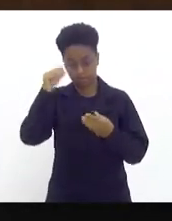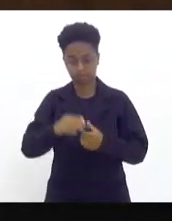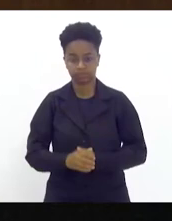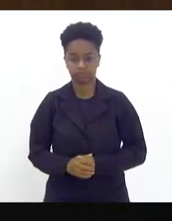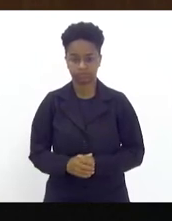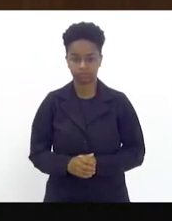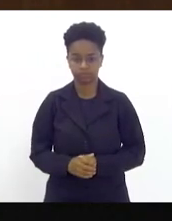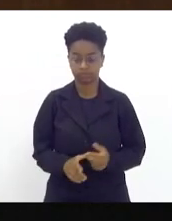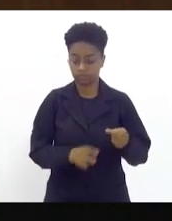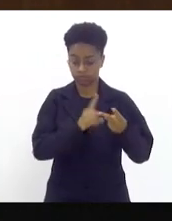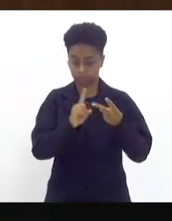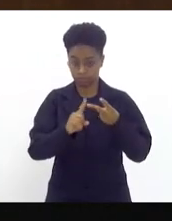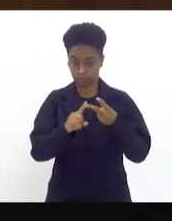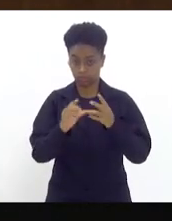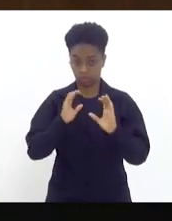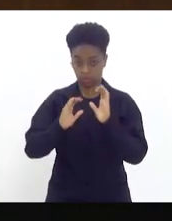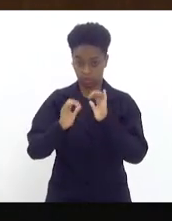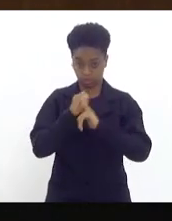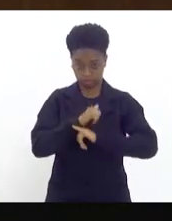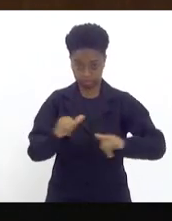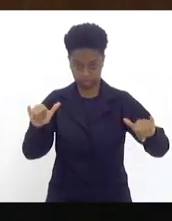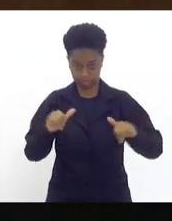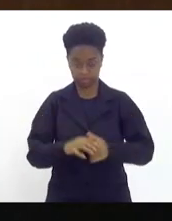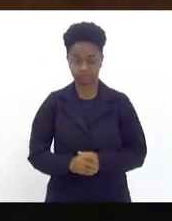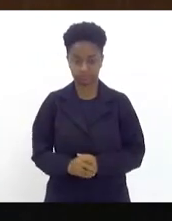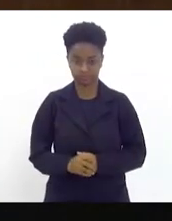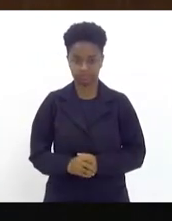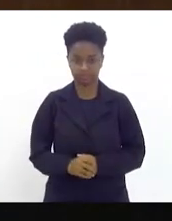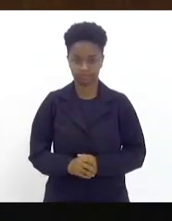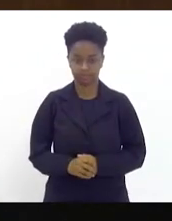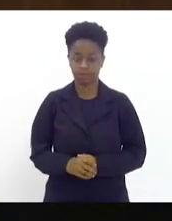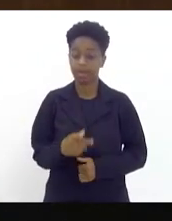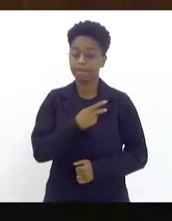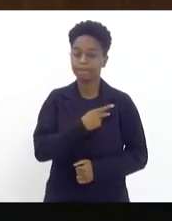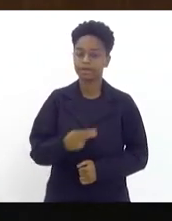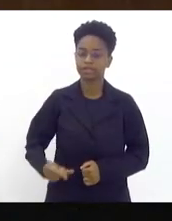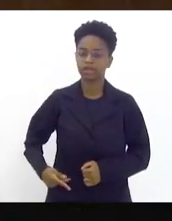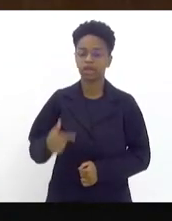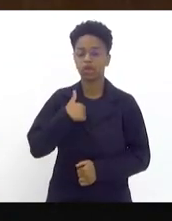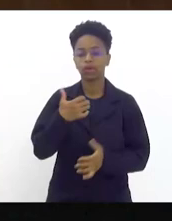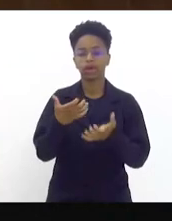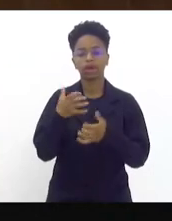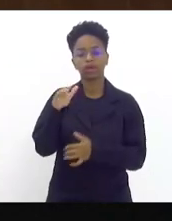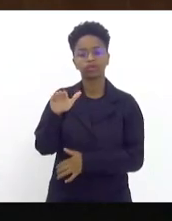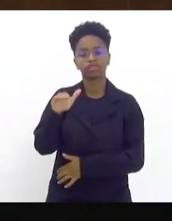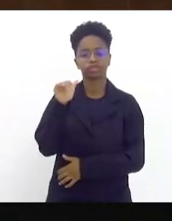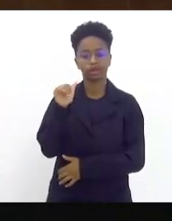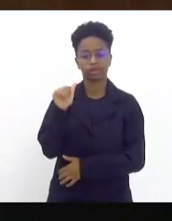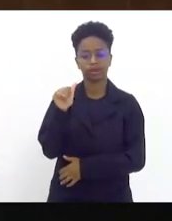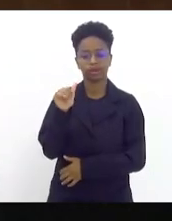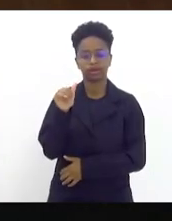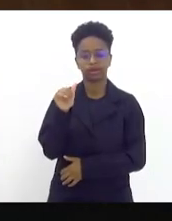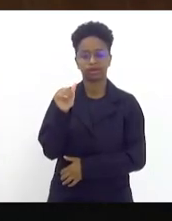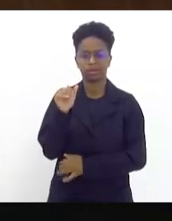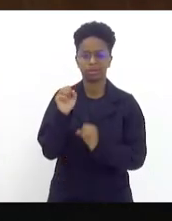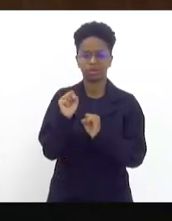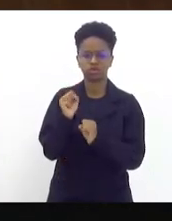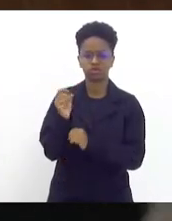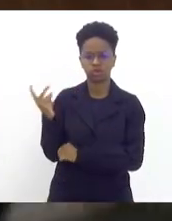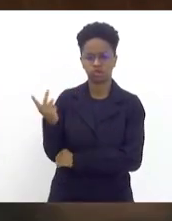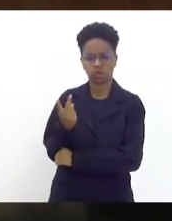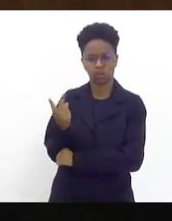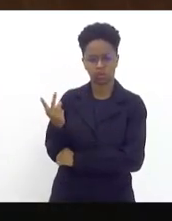a outra comunicação Presidente eu gostaria de chamar vamos fazer uma dupla aqui